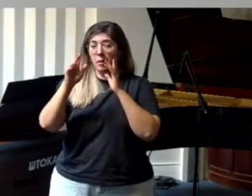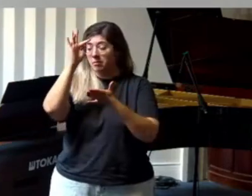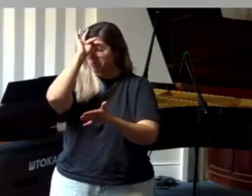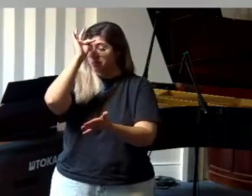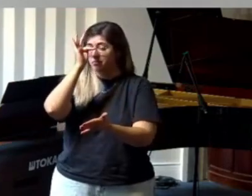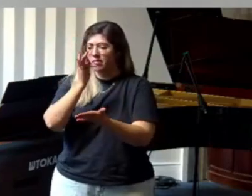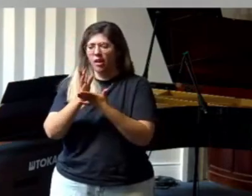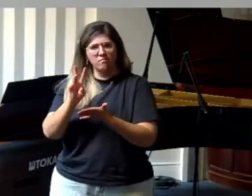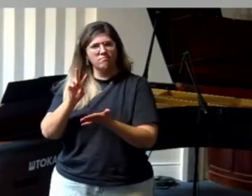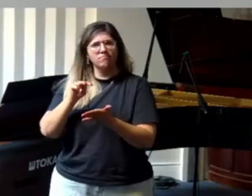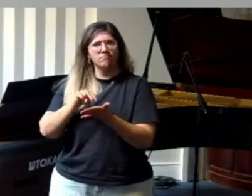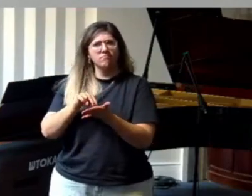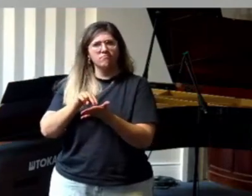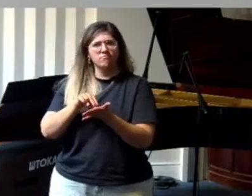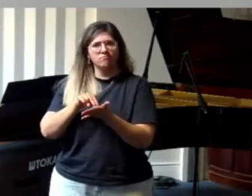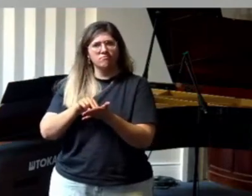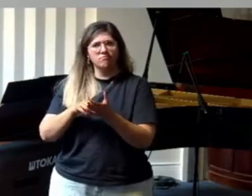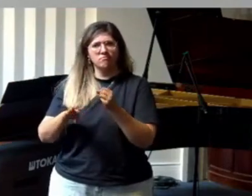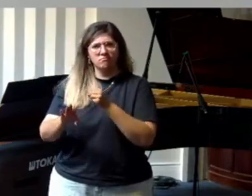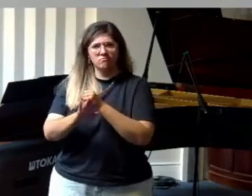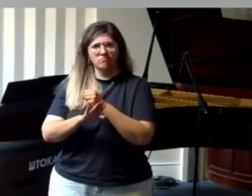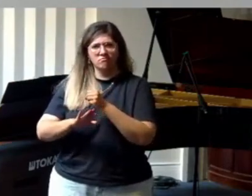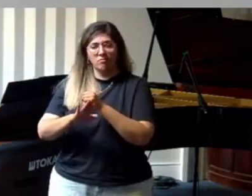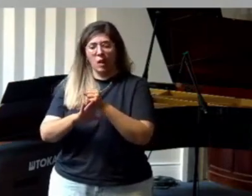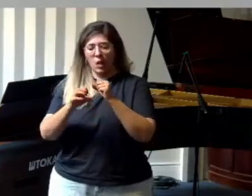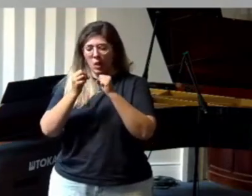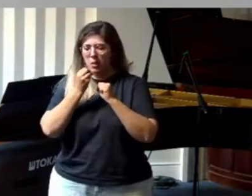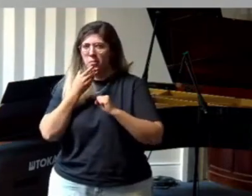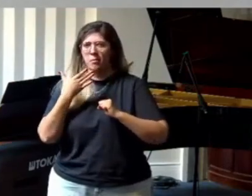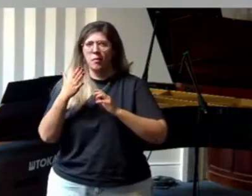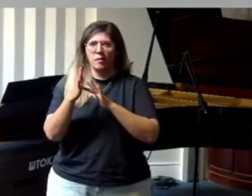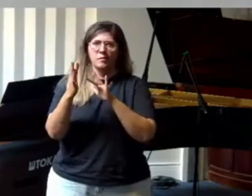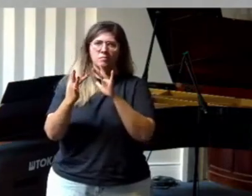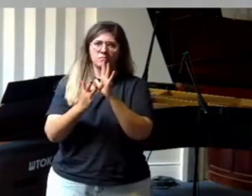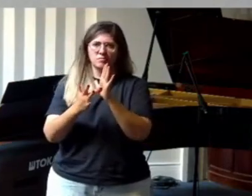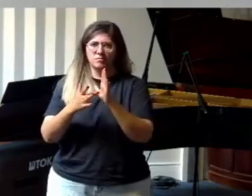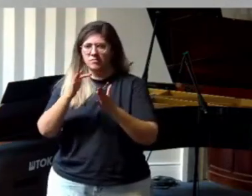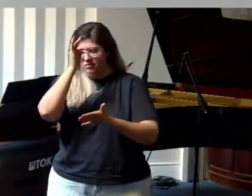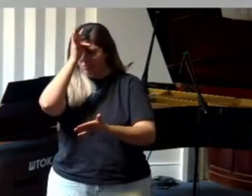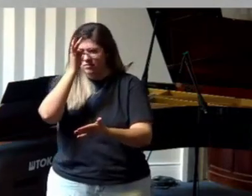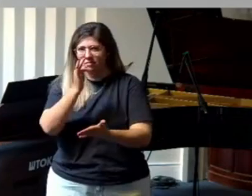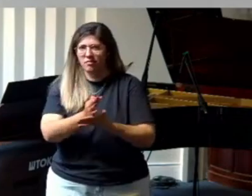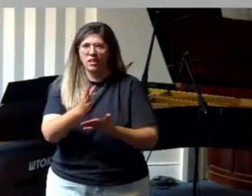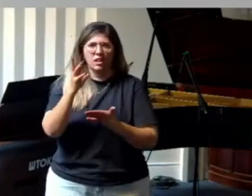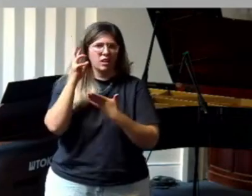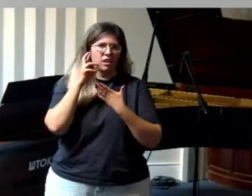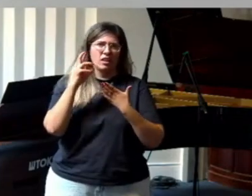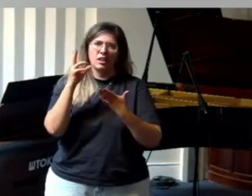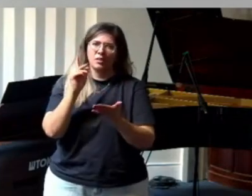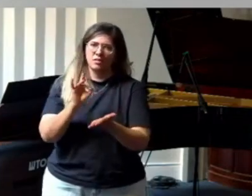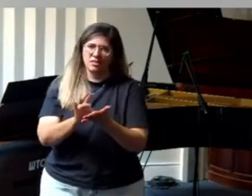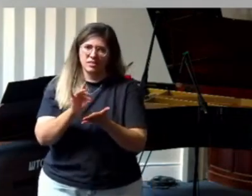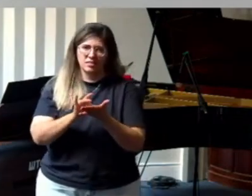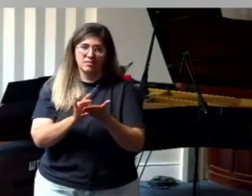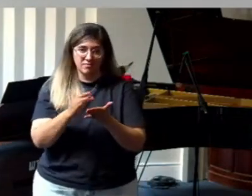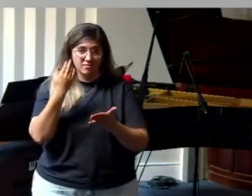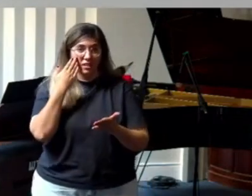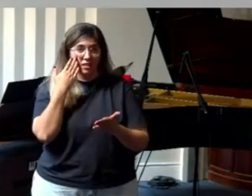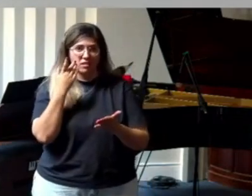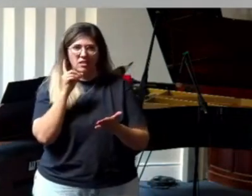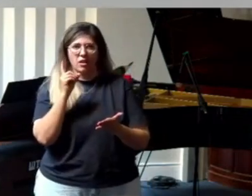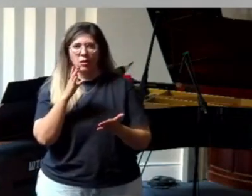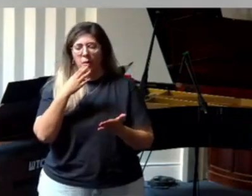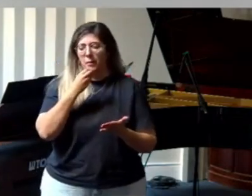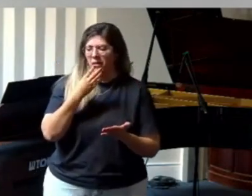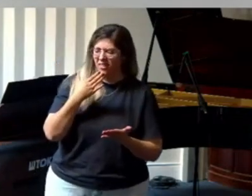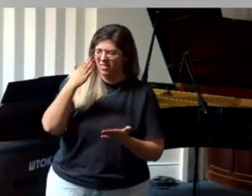fé vacilante. Em algum momento vai tudo bem, no outro momento vai tudo mal. Tudo bem, tudo mal, tudo bem, tudo mal. Zigue-zague.